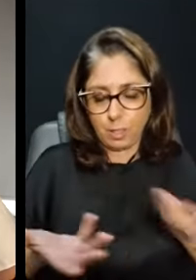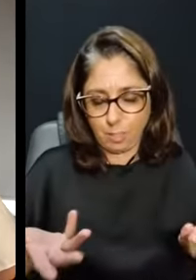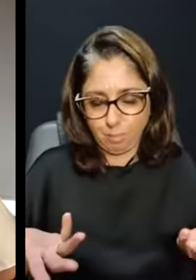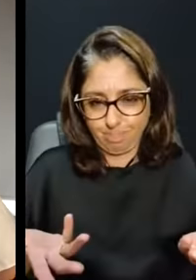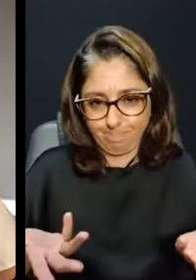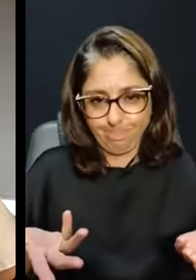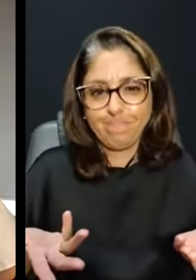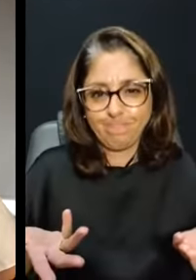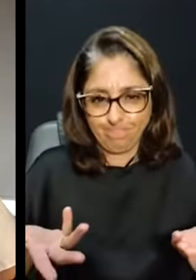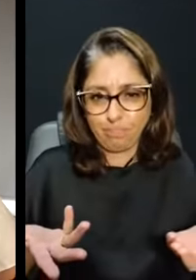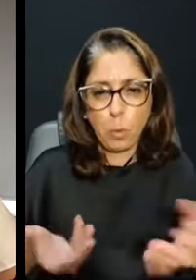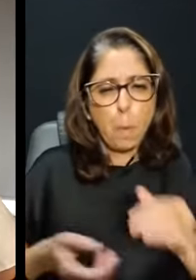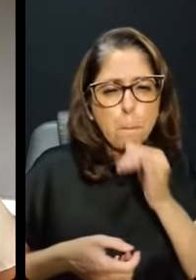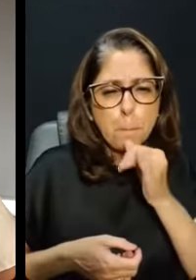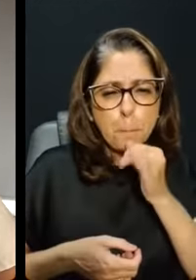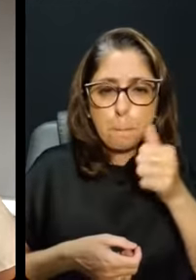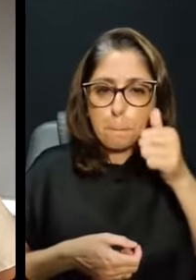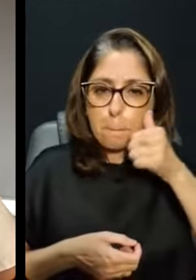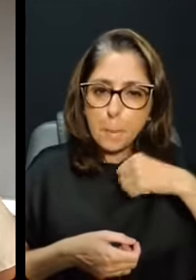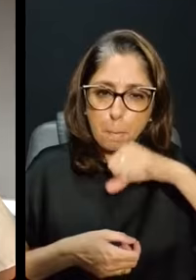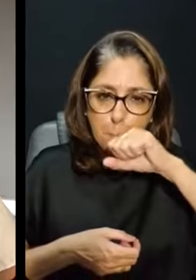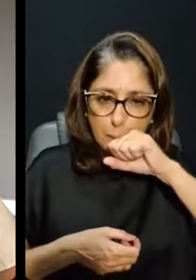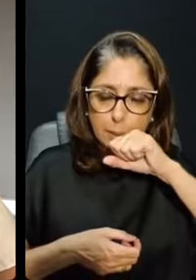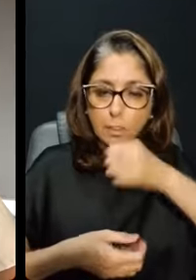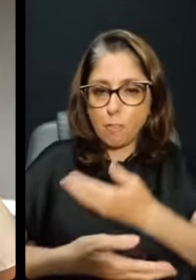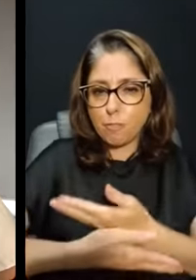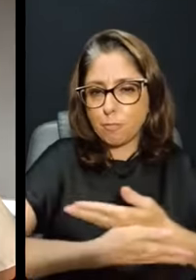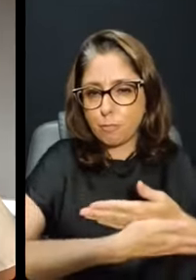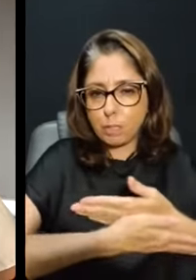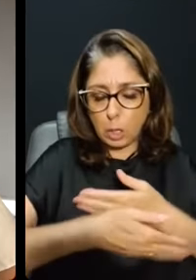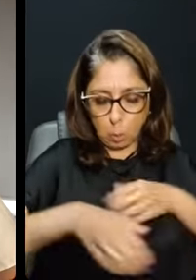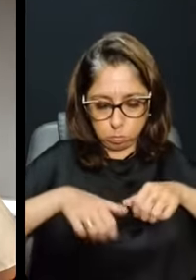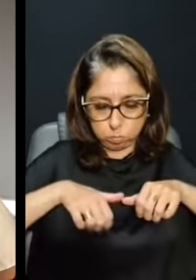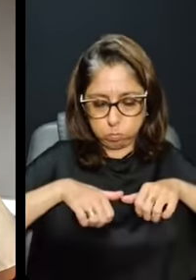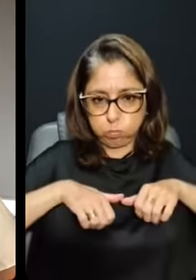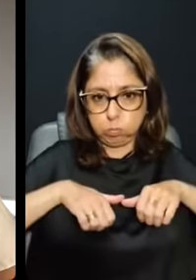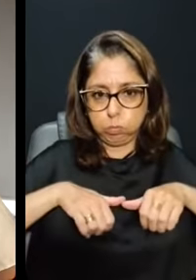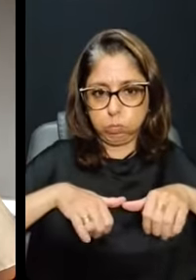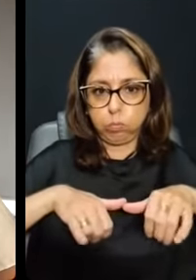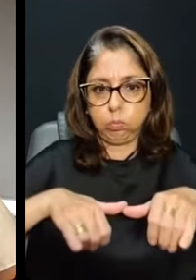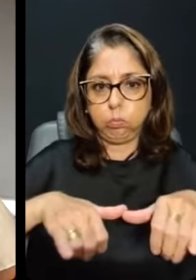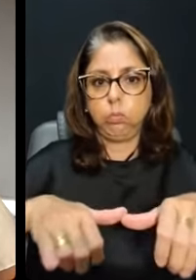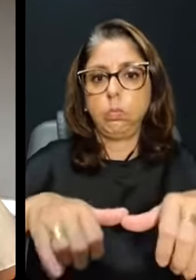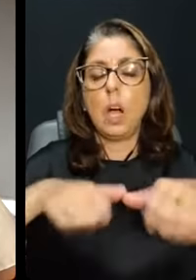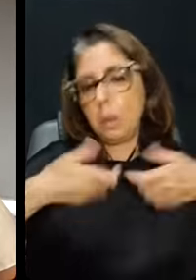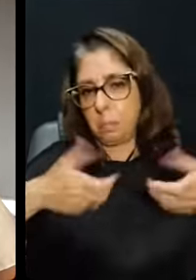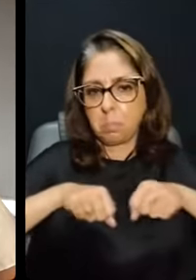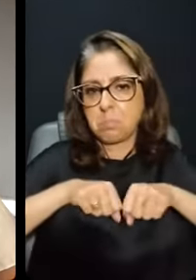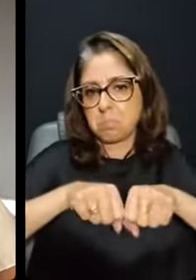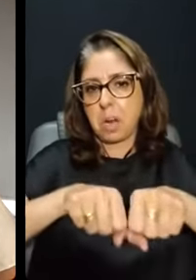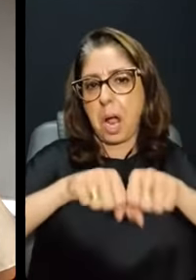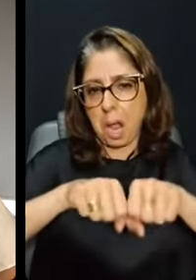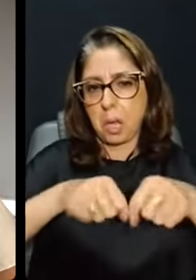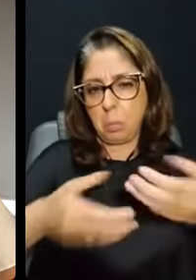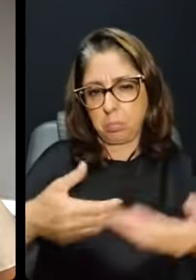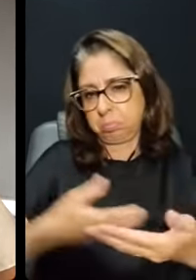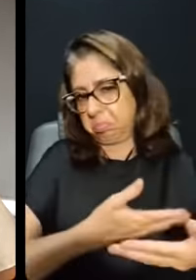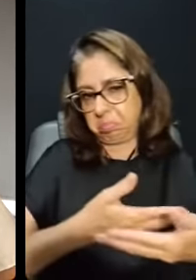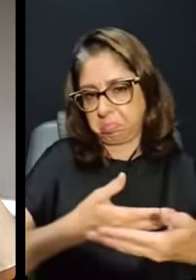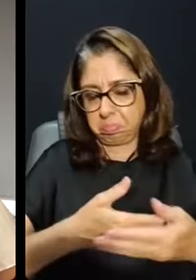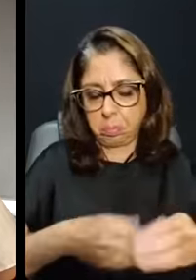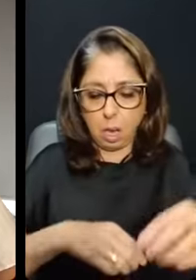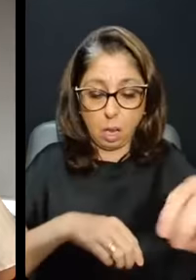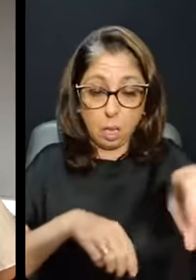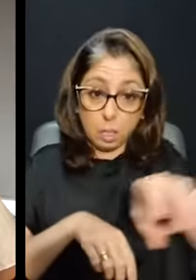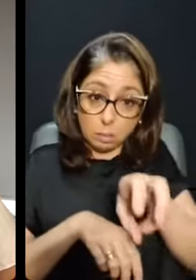na rua, a gente vê a dificuldade que é. Então, assim, eu acho que é interessante também a gente falar um